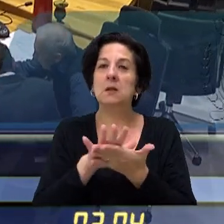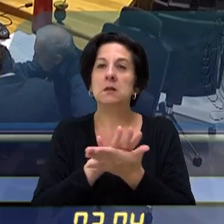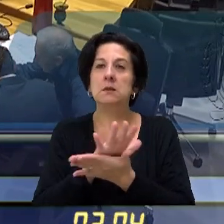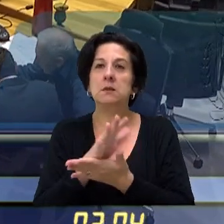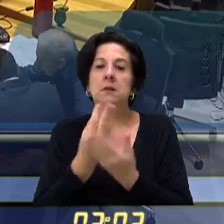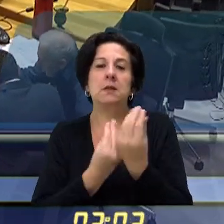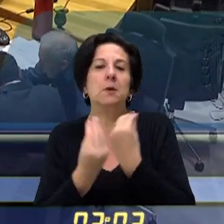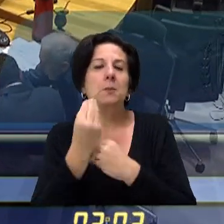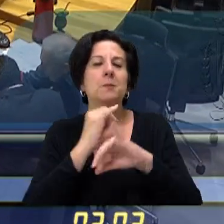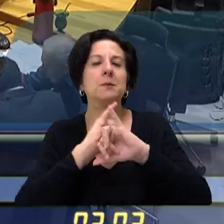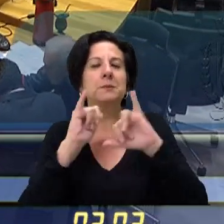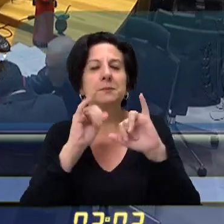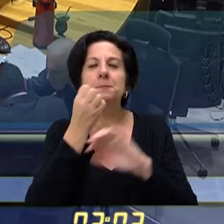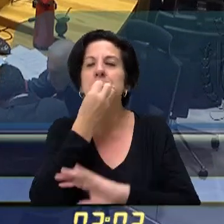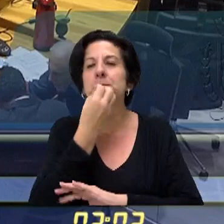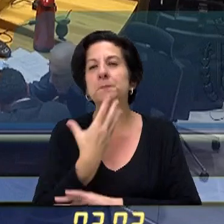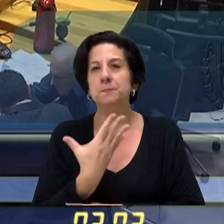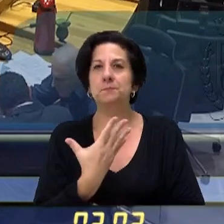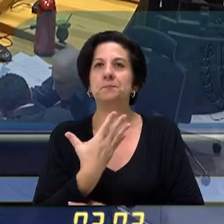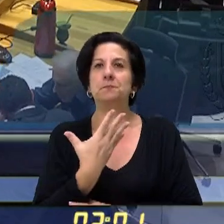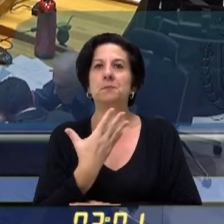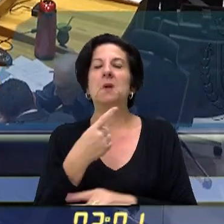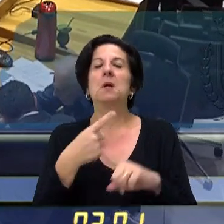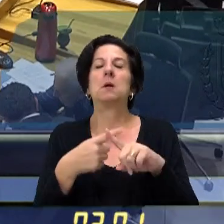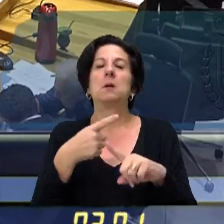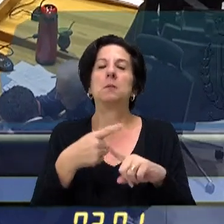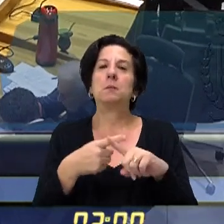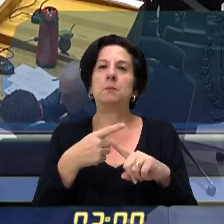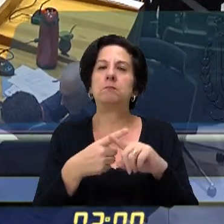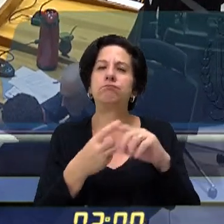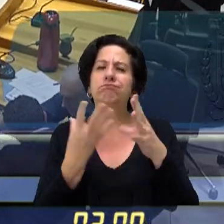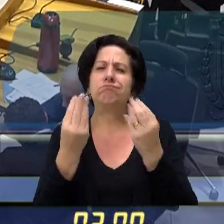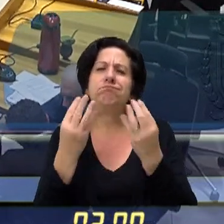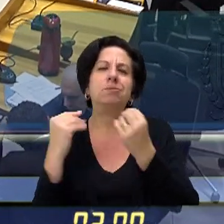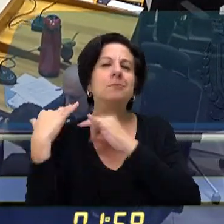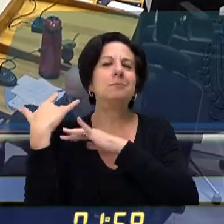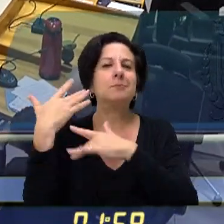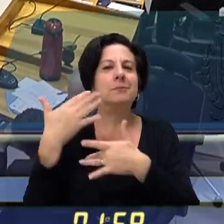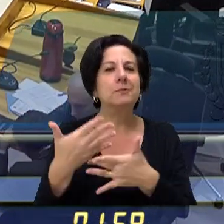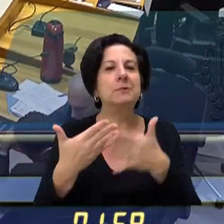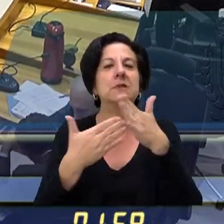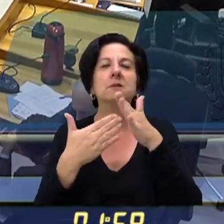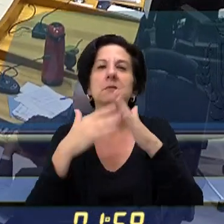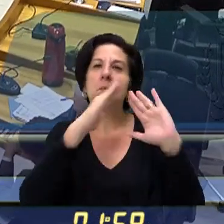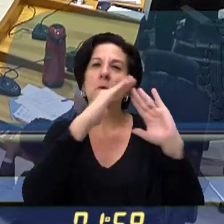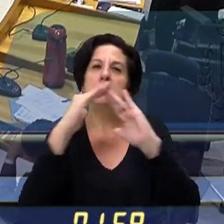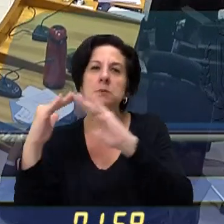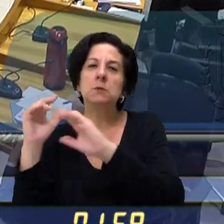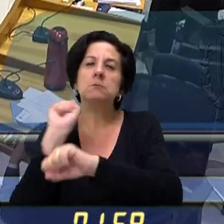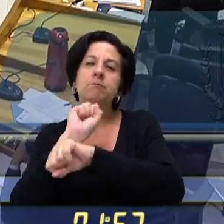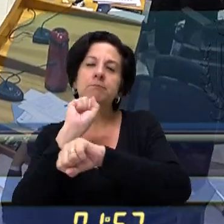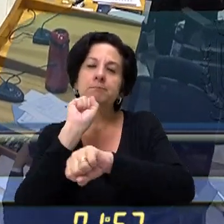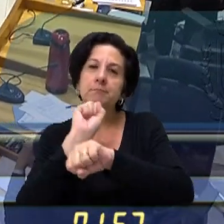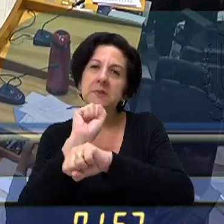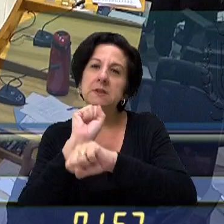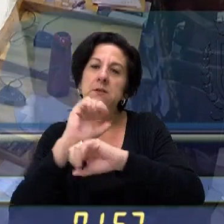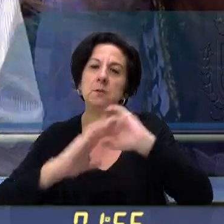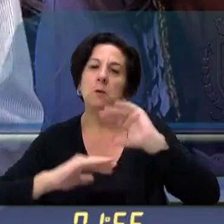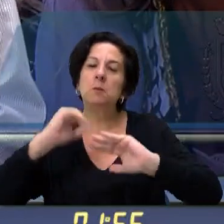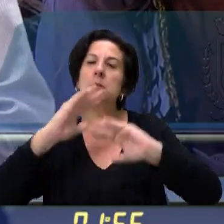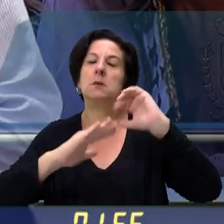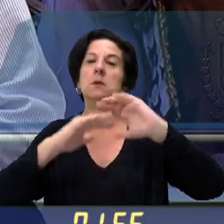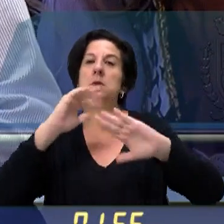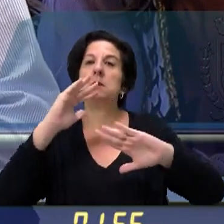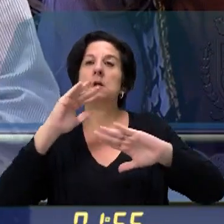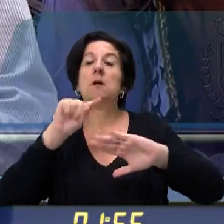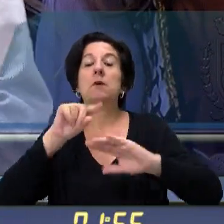nada como uma notícia tão boa como essa, porque há tanto tempo os moradores esperando essa obra.